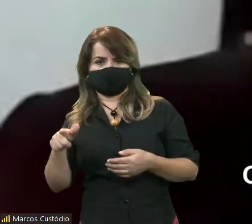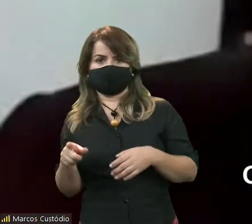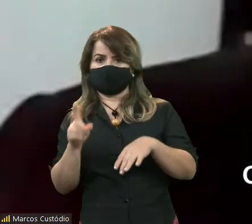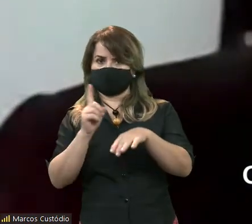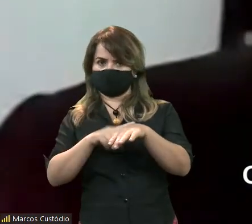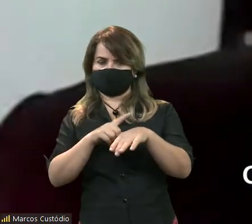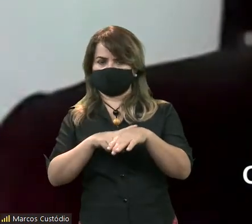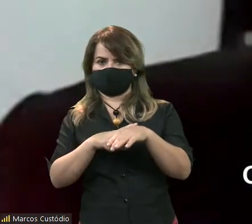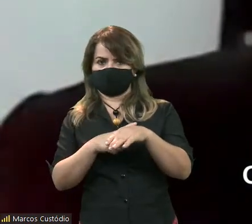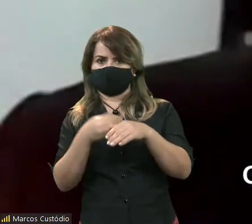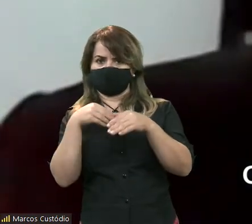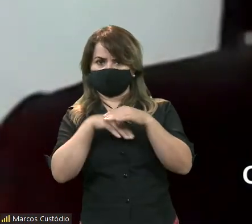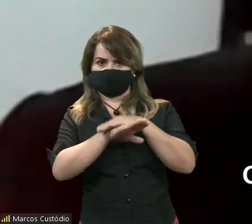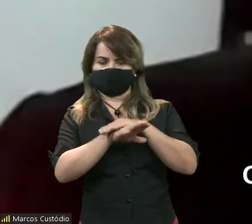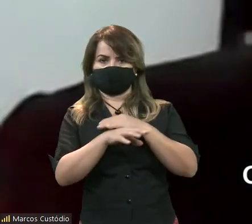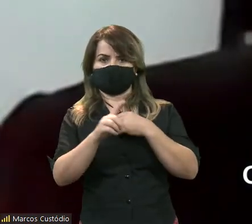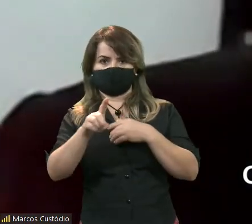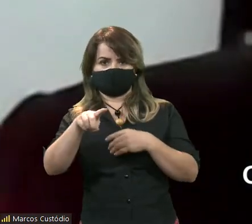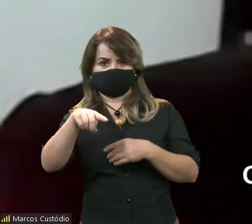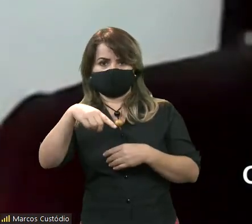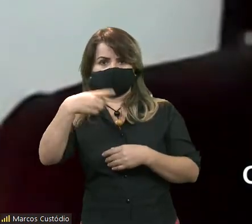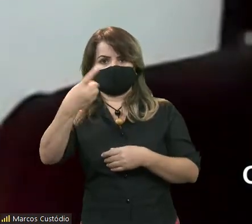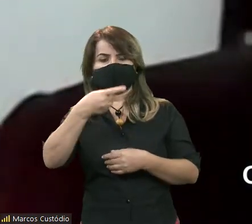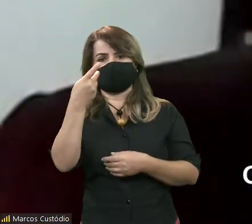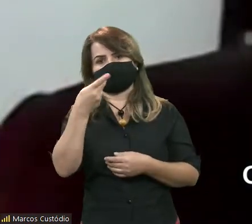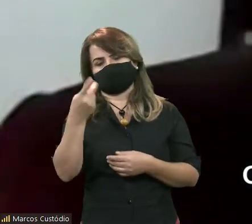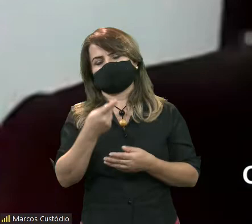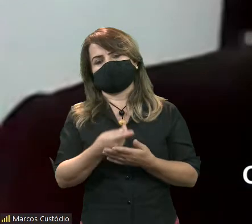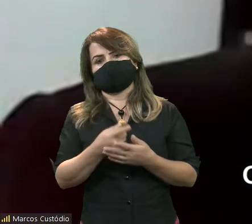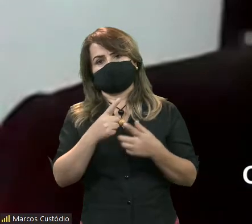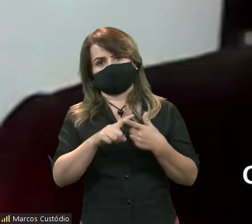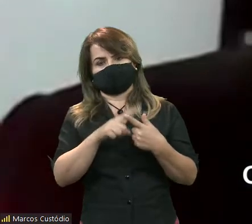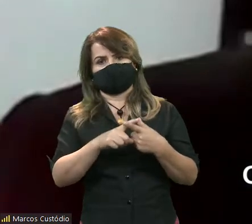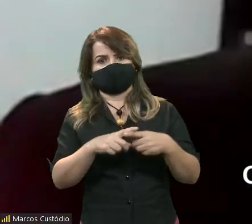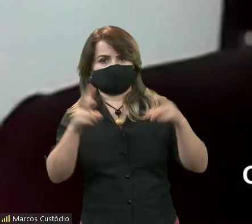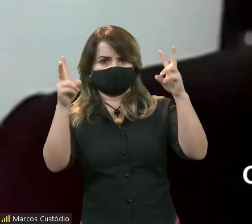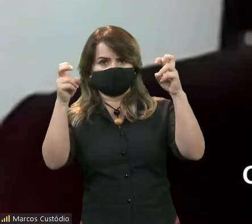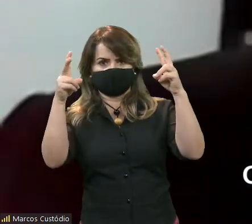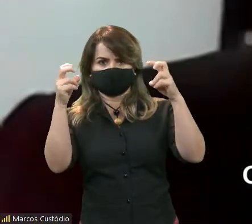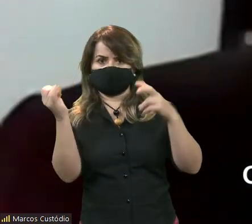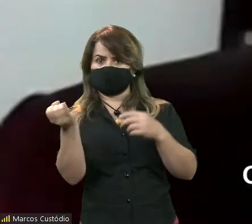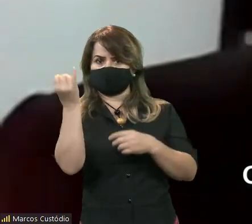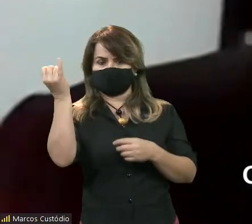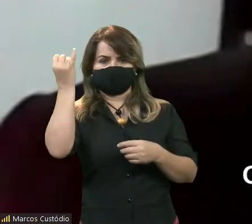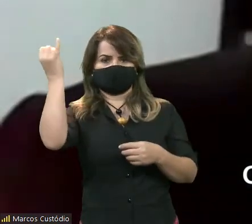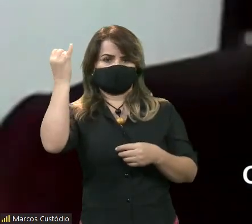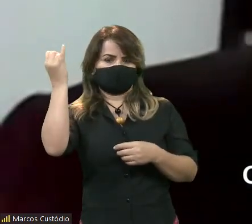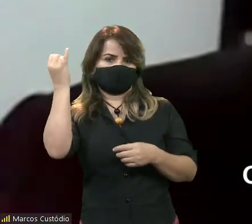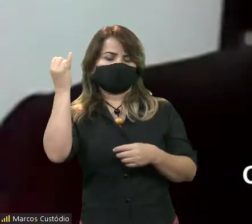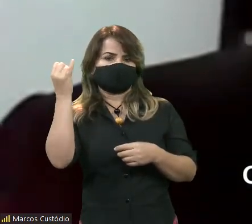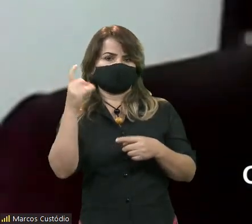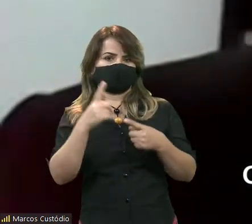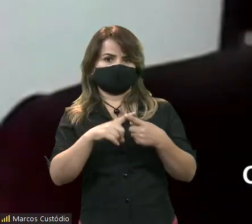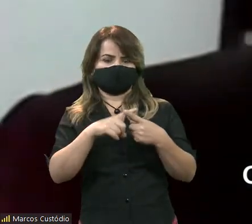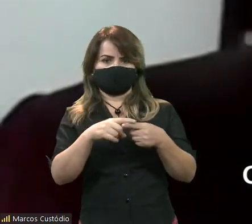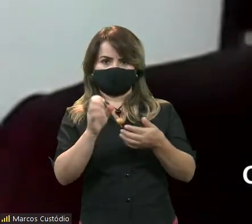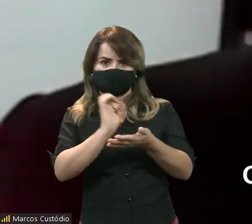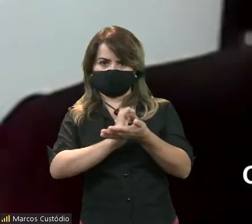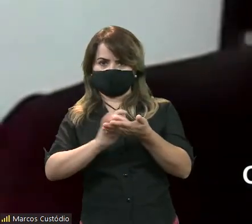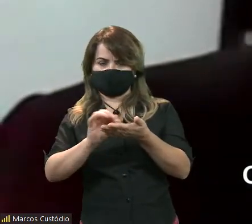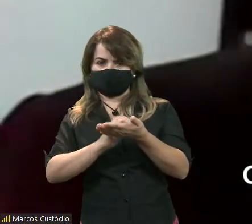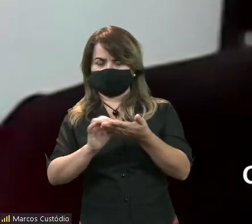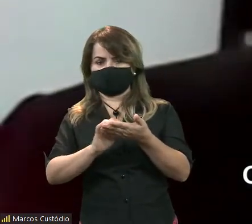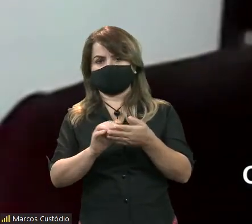do meu tempo. Eu imagino que essa seja uma matéria bastante elaborada, tecnicamente, pela Secretaria, pelo